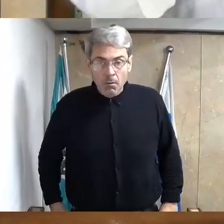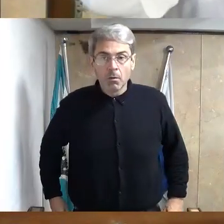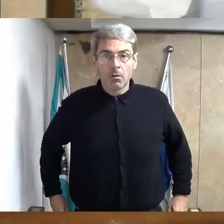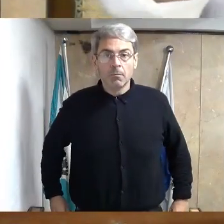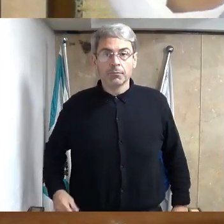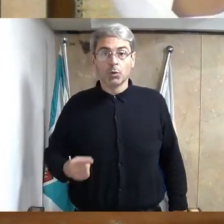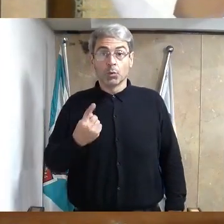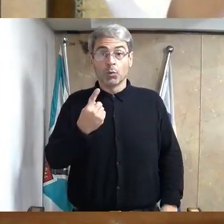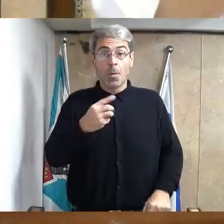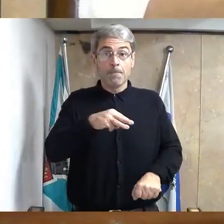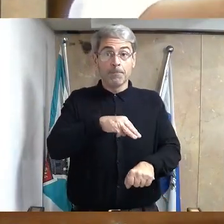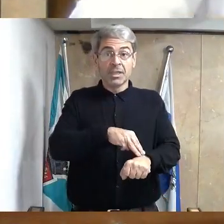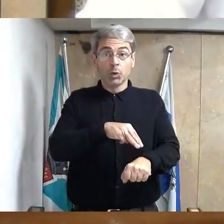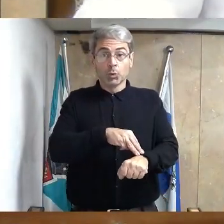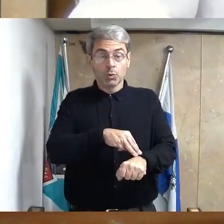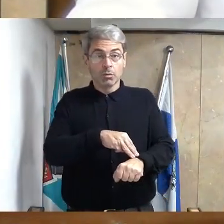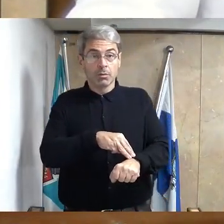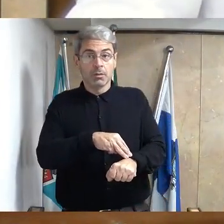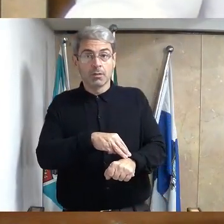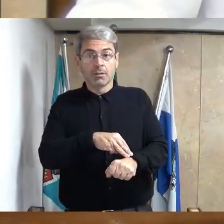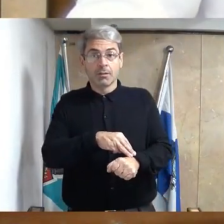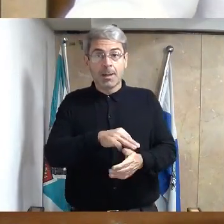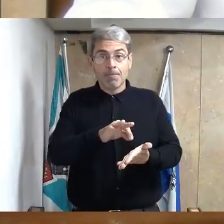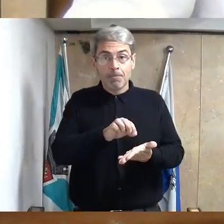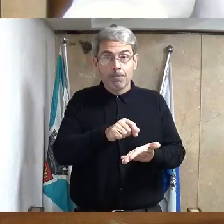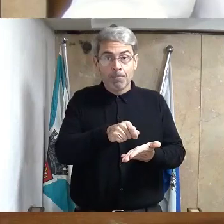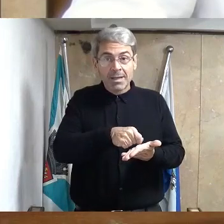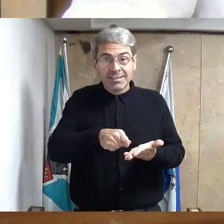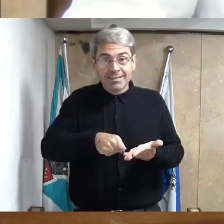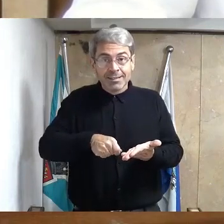Um minuto de inscrições